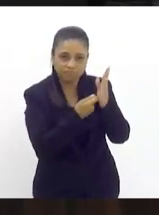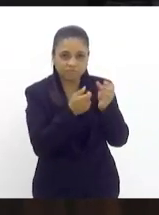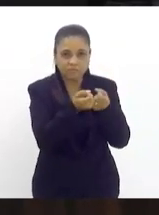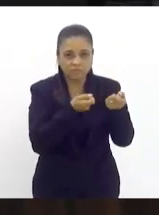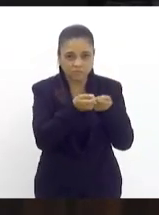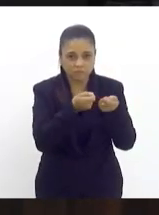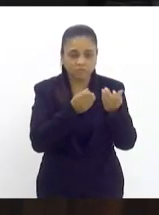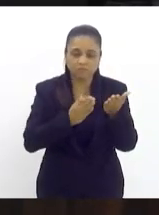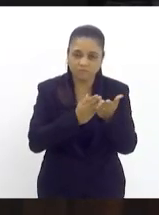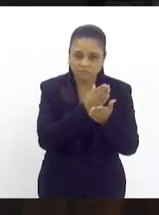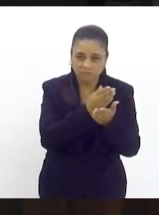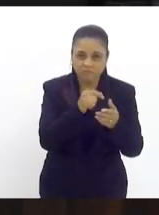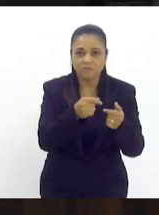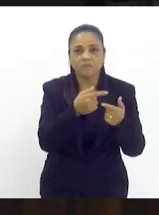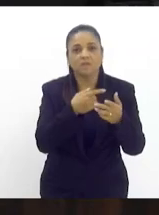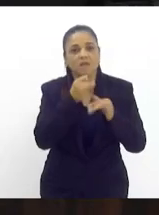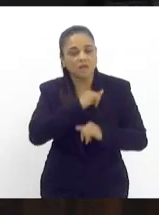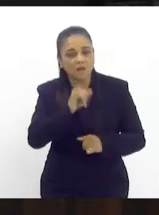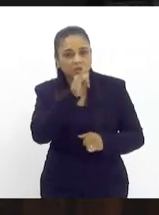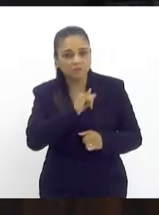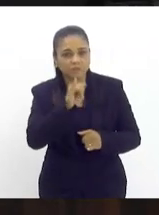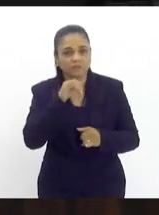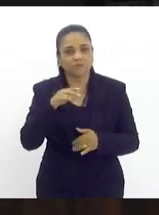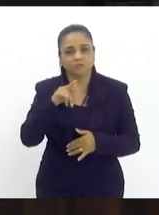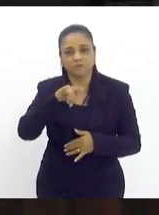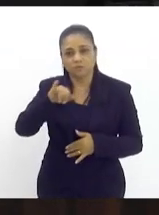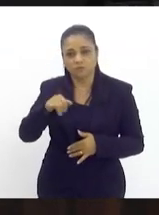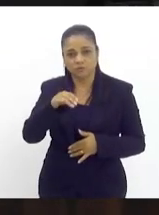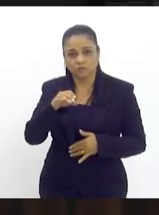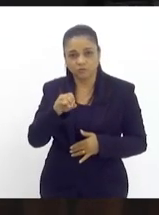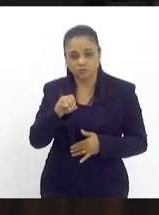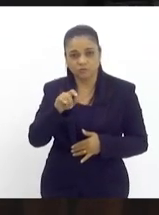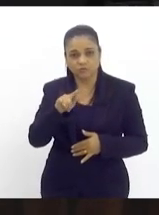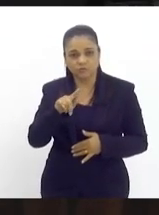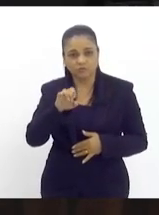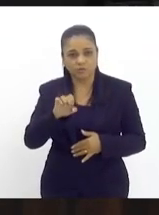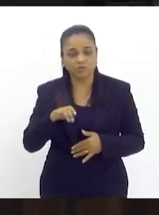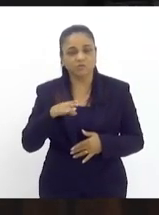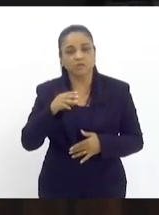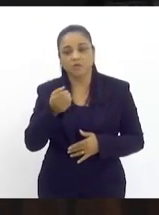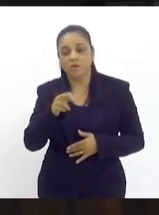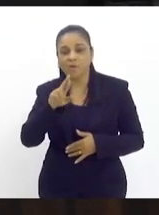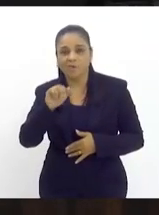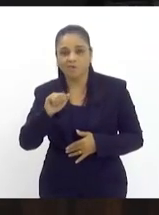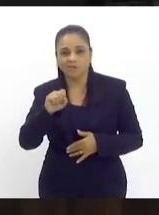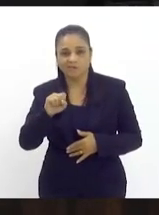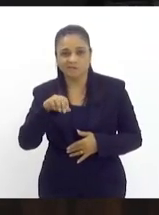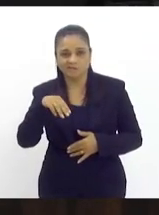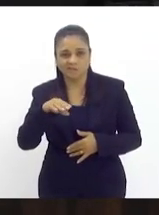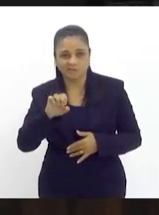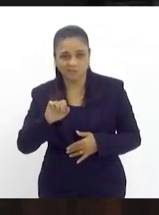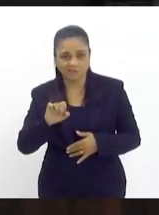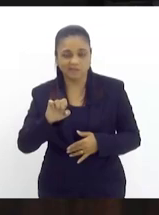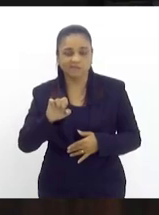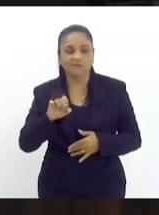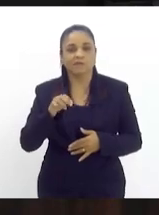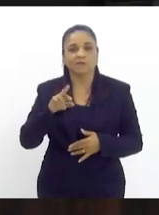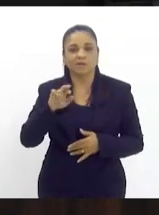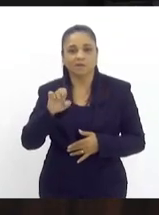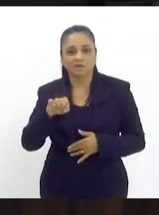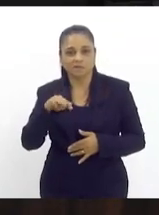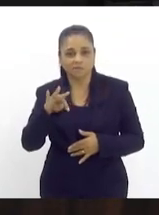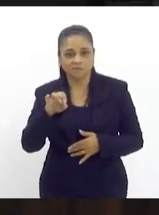favorável relatores deputados Jorge Felipe Neto Rosane Félix e Renato Miranda em discussão